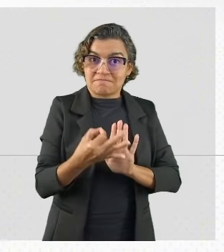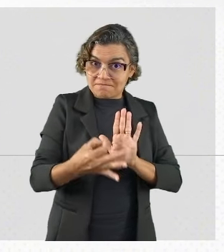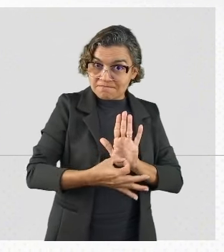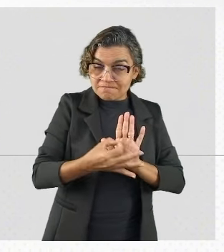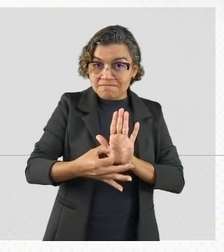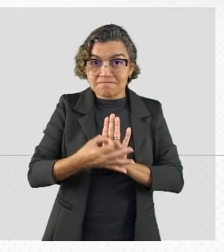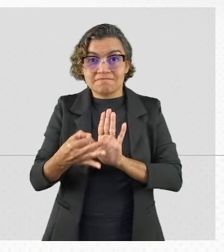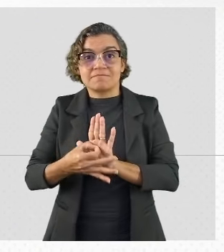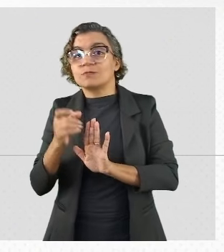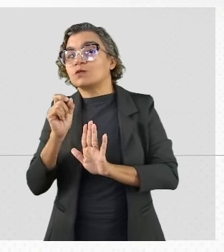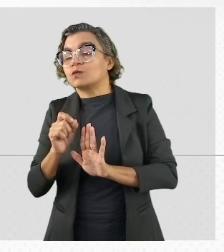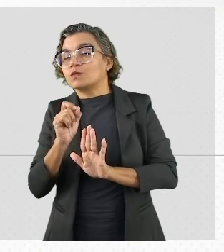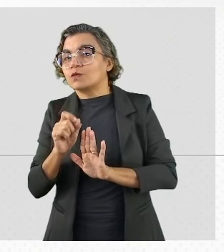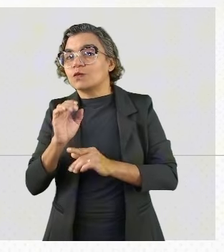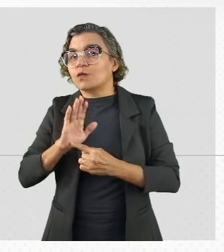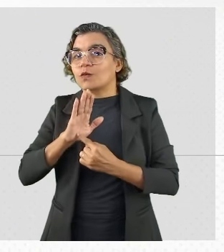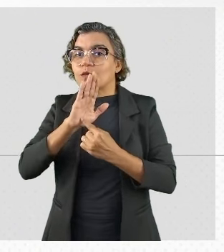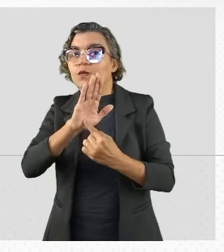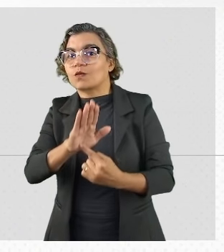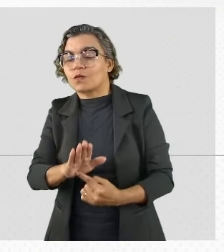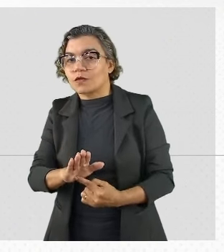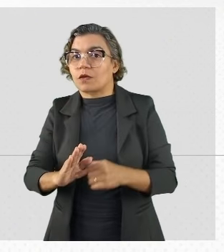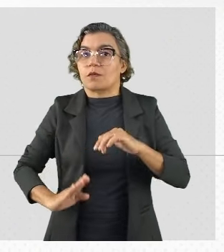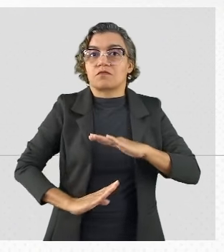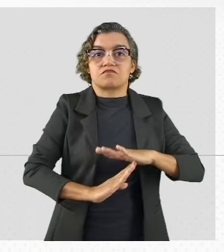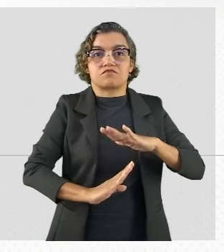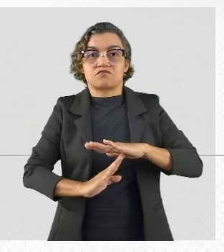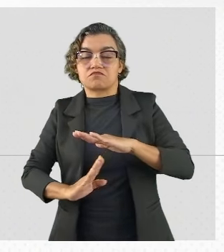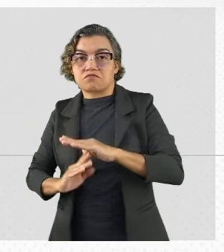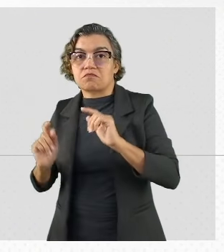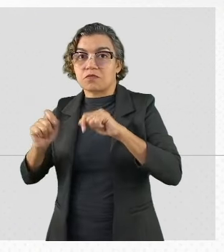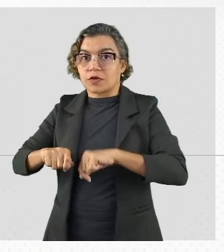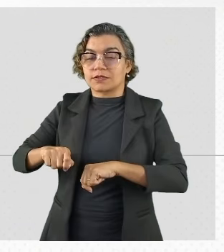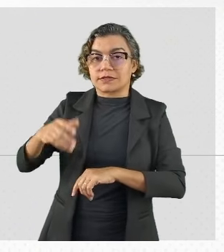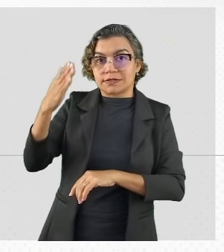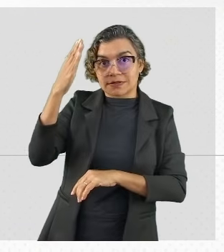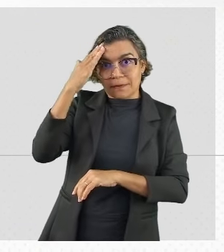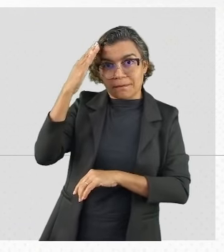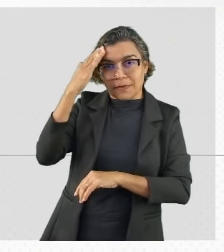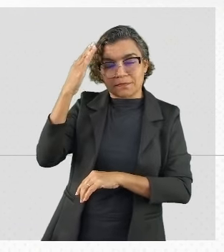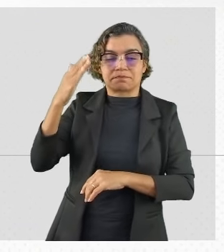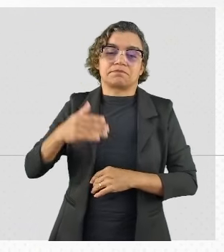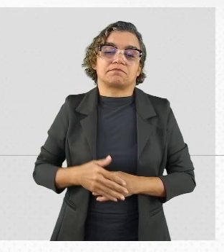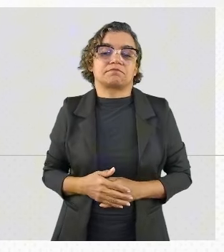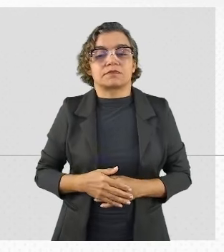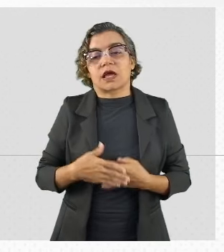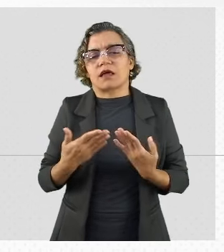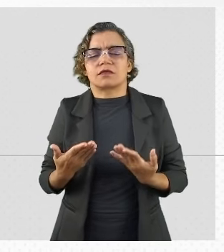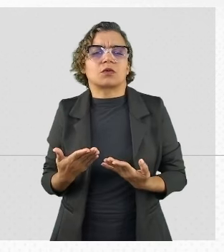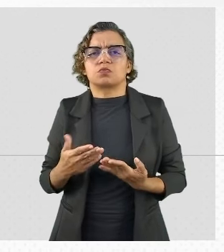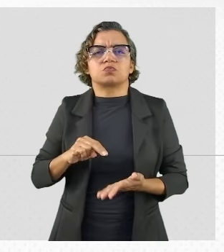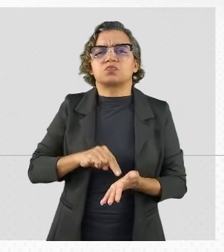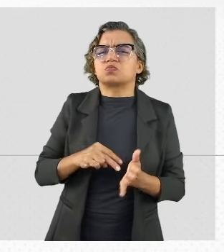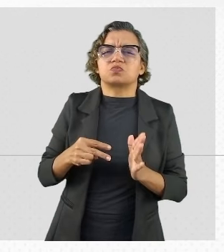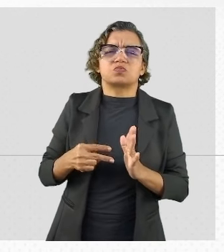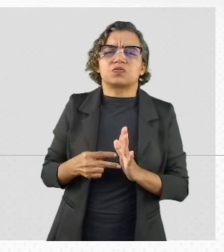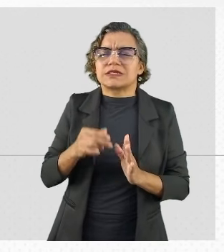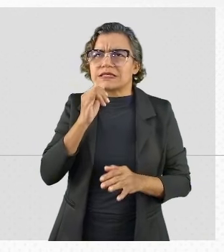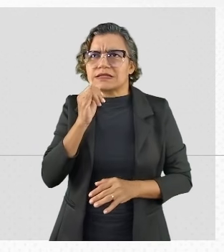levando em consideração os limites do que podemos saber. Então, olha só, Bom, para que serve a